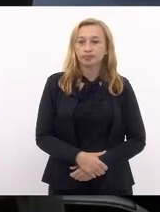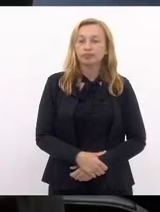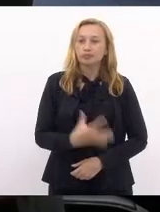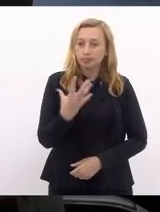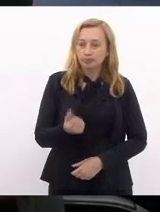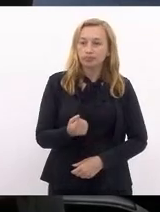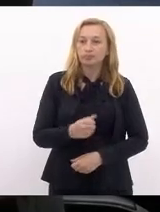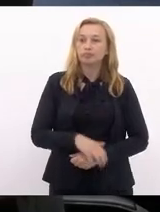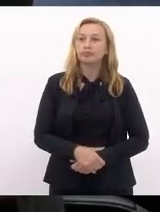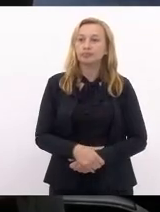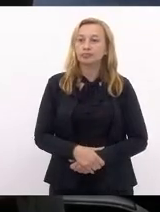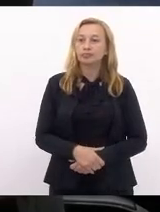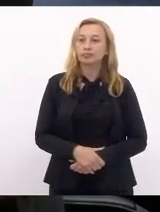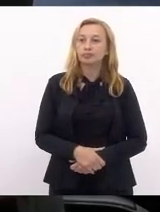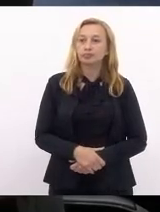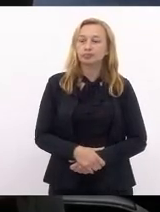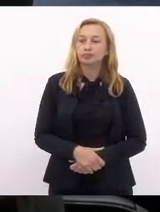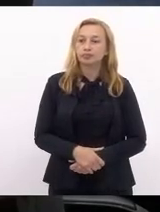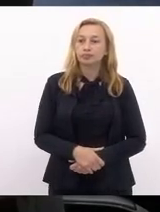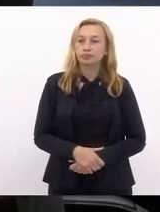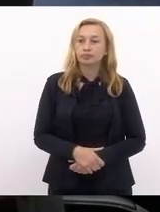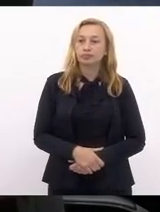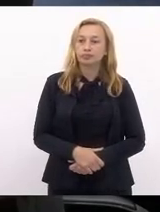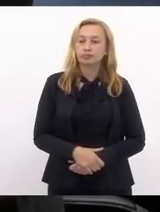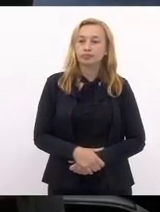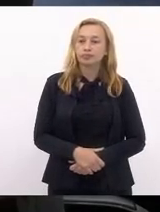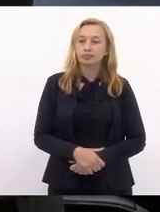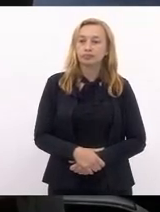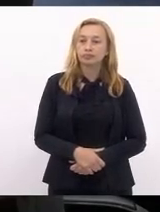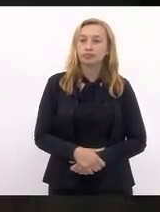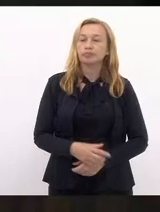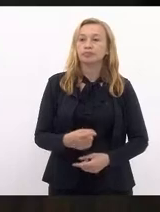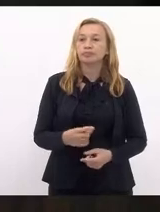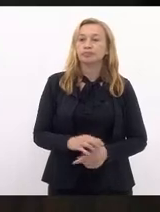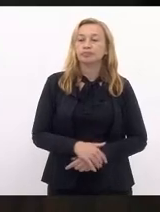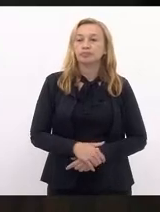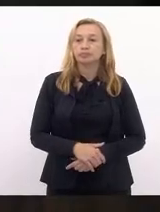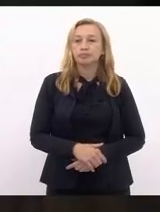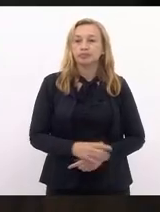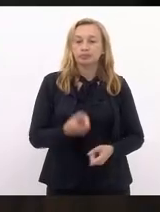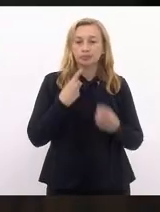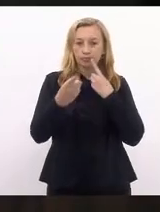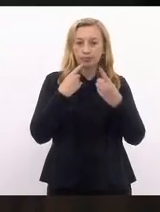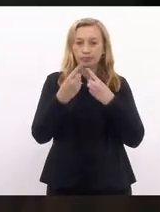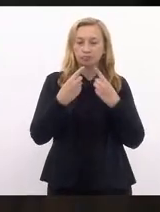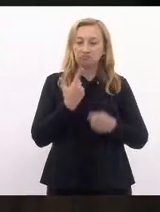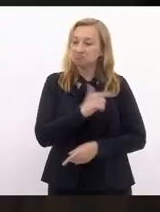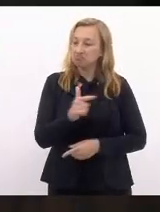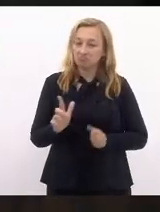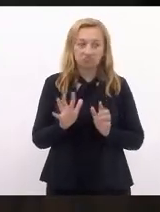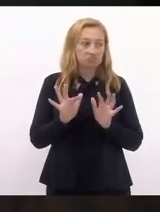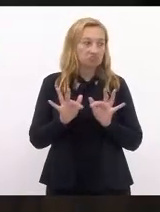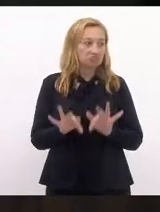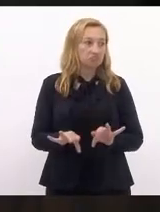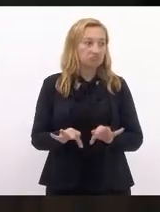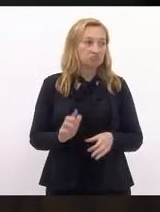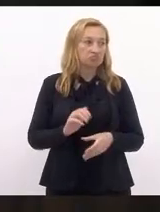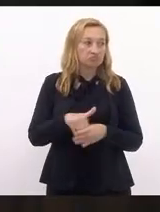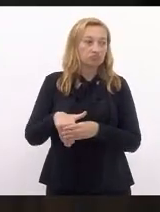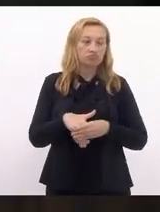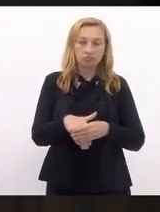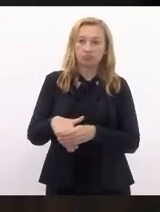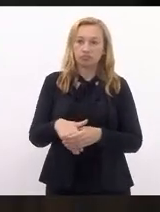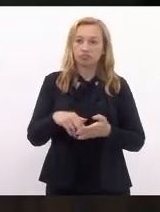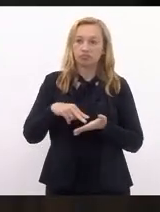é favorável à os pareceres emitidos em discussão na Avenida aquele discutir-se-á da